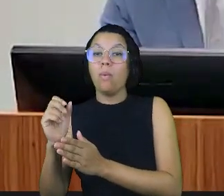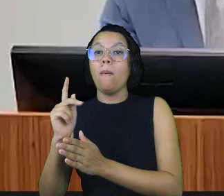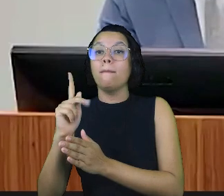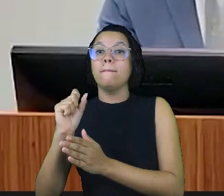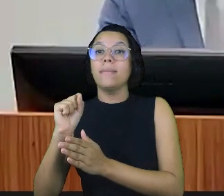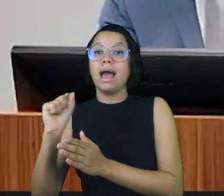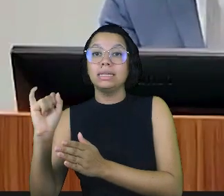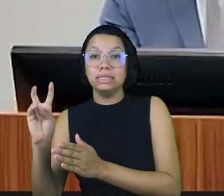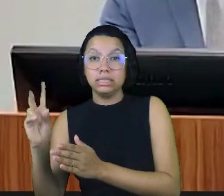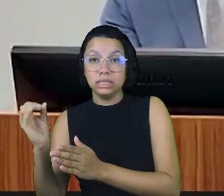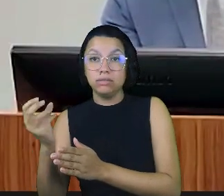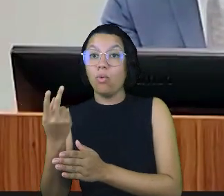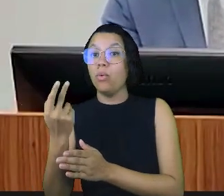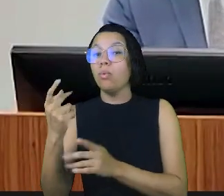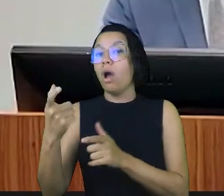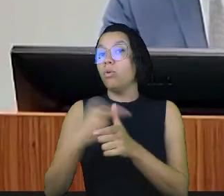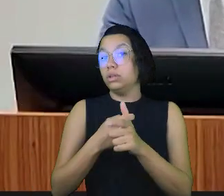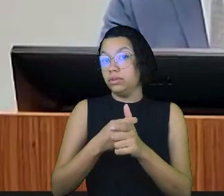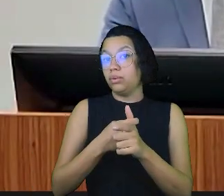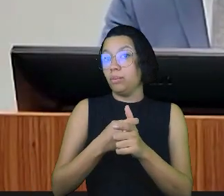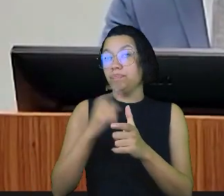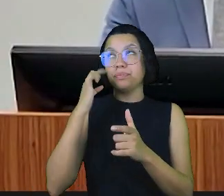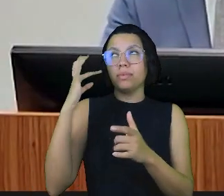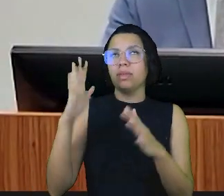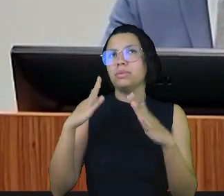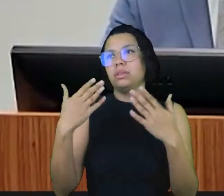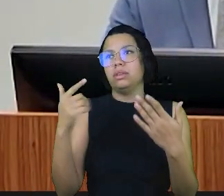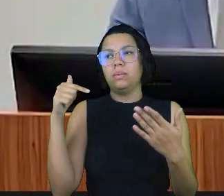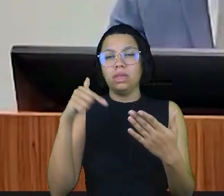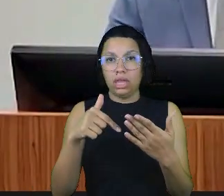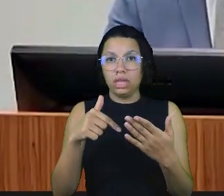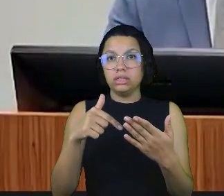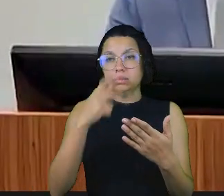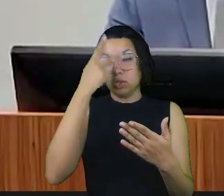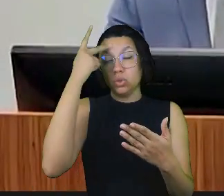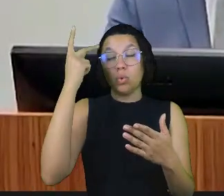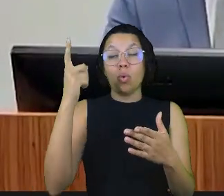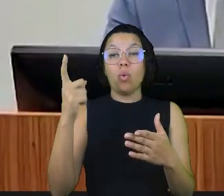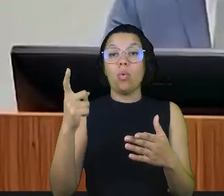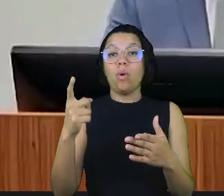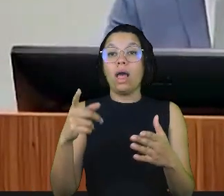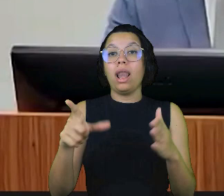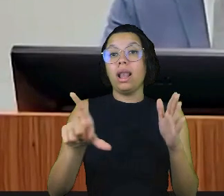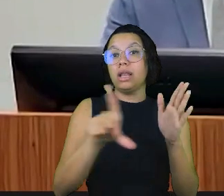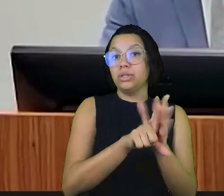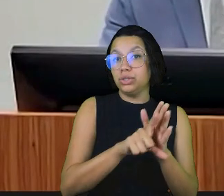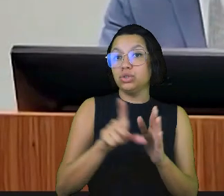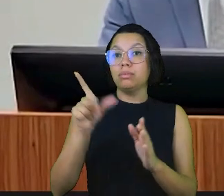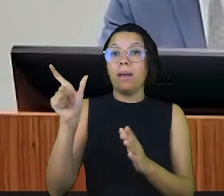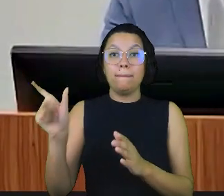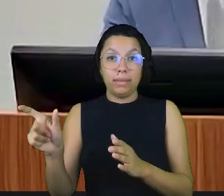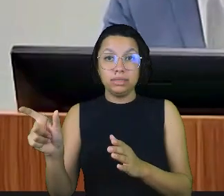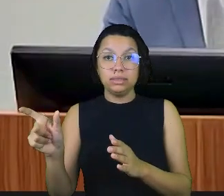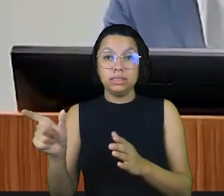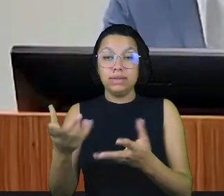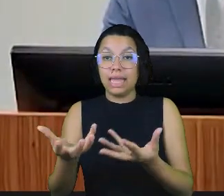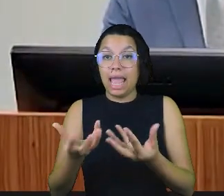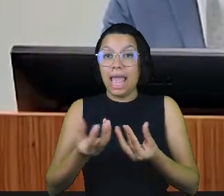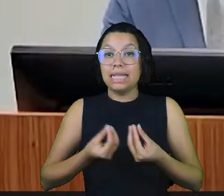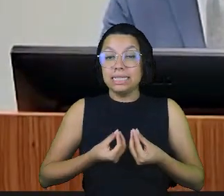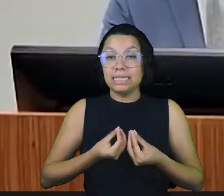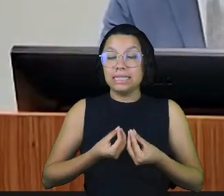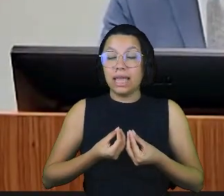devedor. Pensemos, no entanto, que esse legitimado passivo, que recebe esse atributo em função do